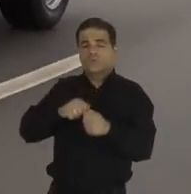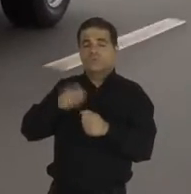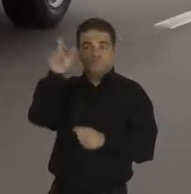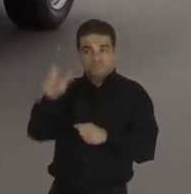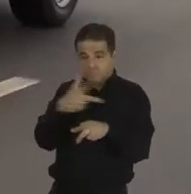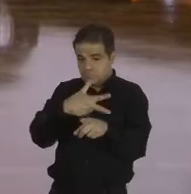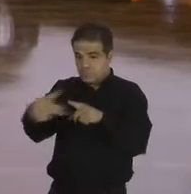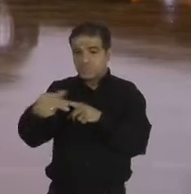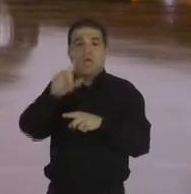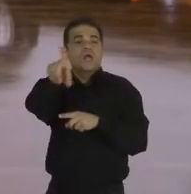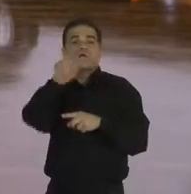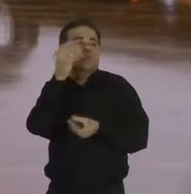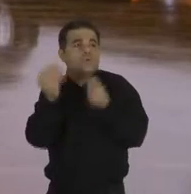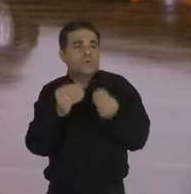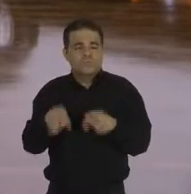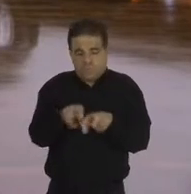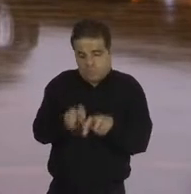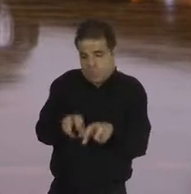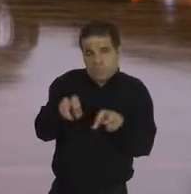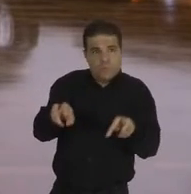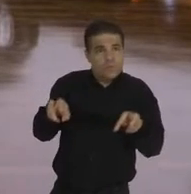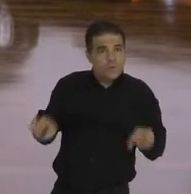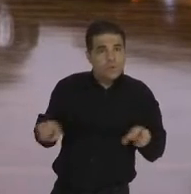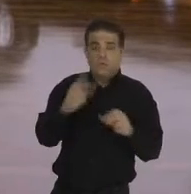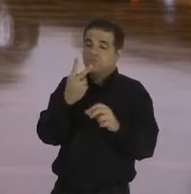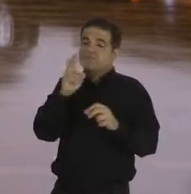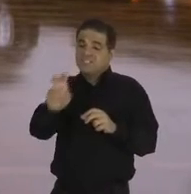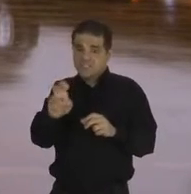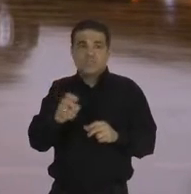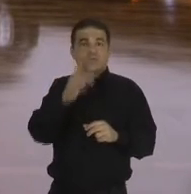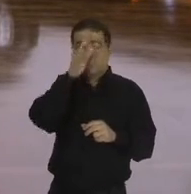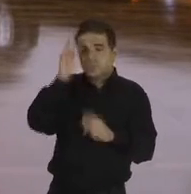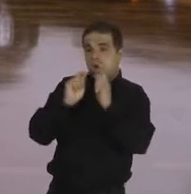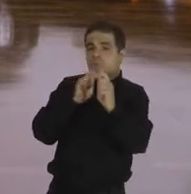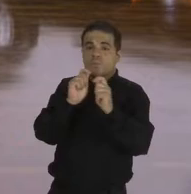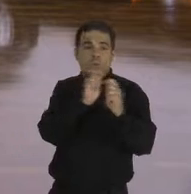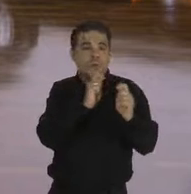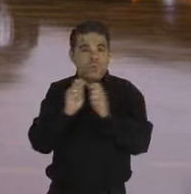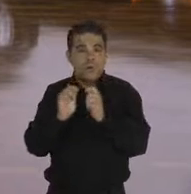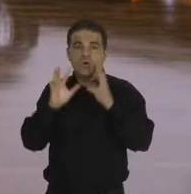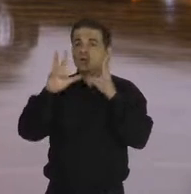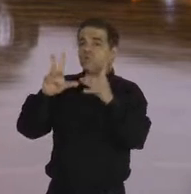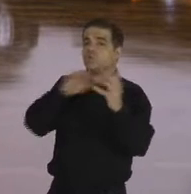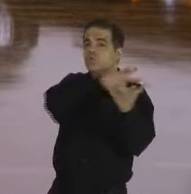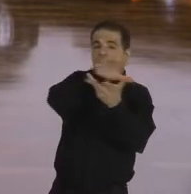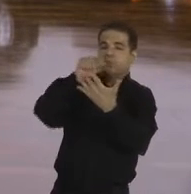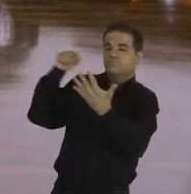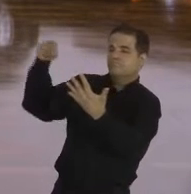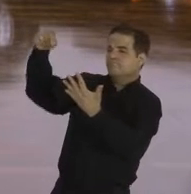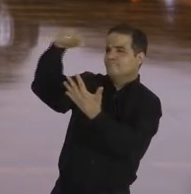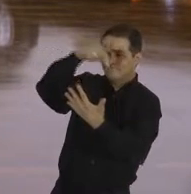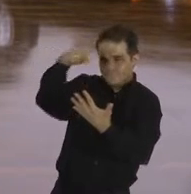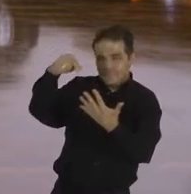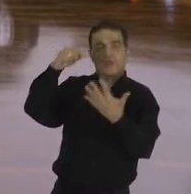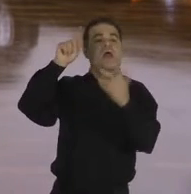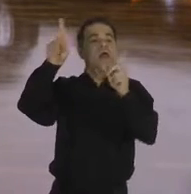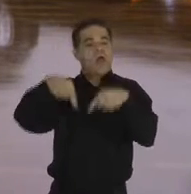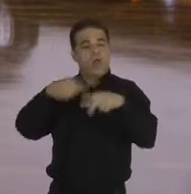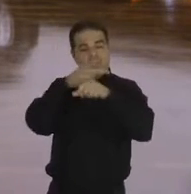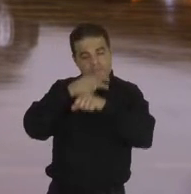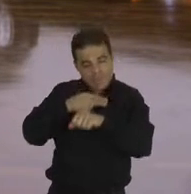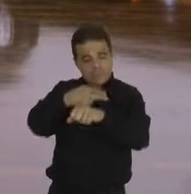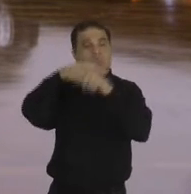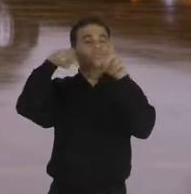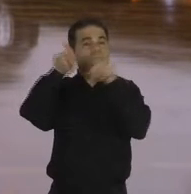vencedor é escolhido por um júri formado por 25 jornalistas de todo o mundo e além dessa